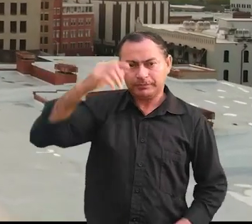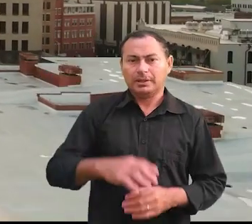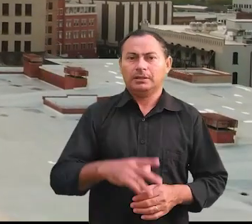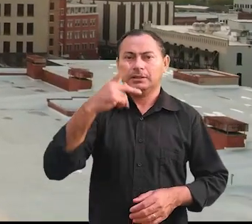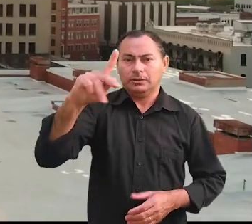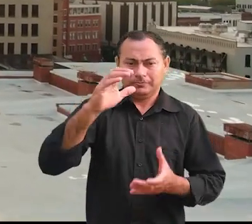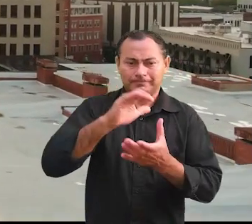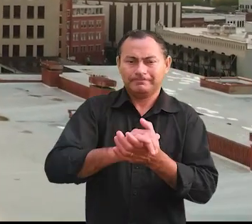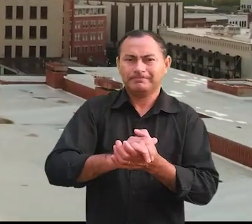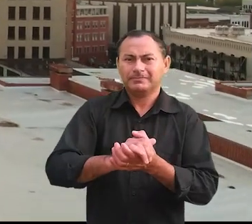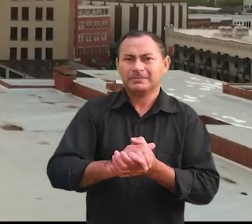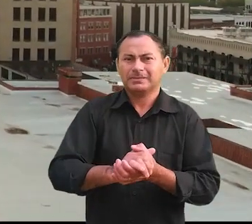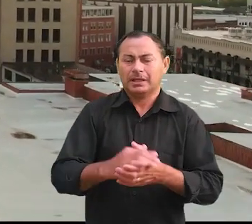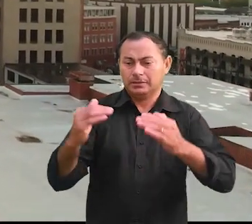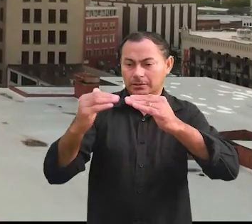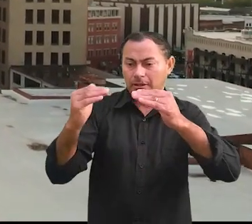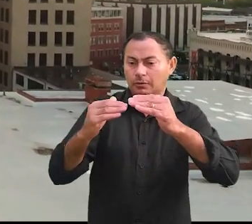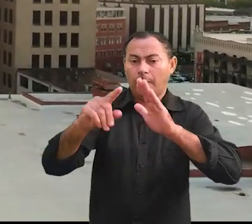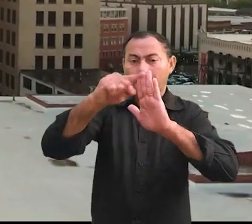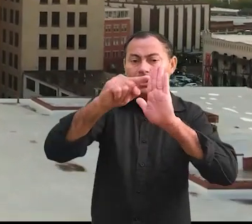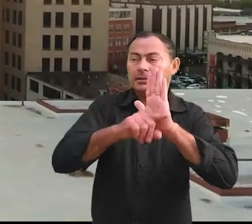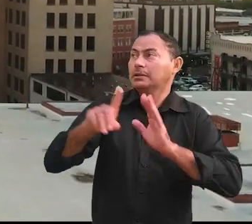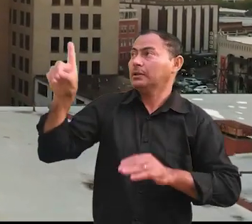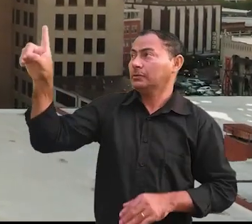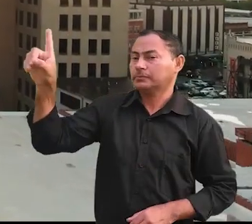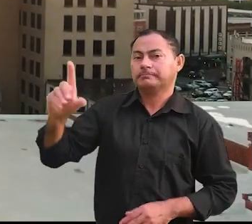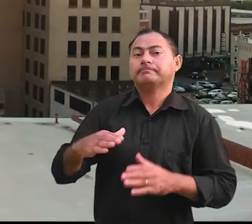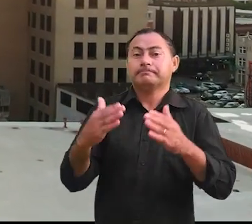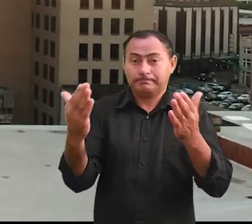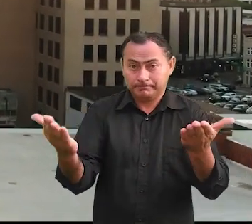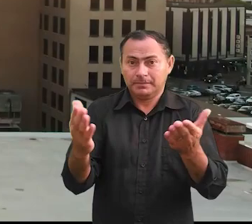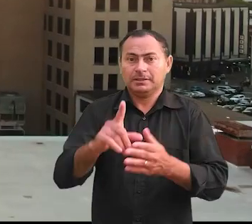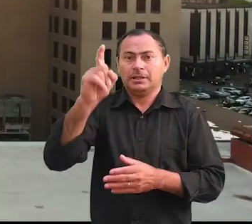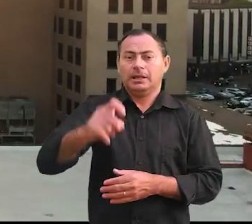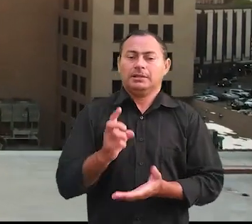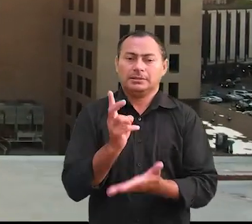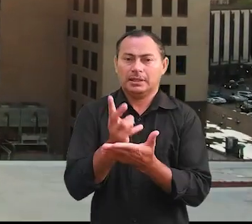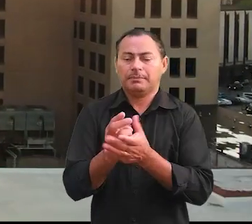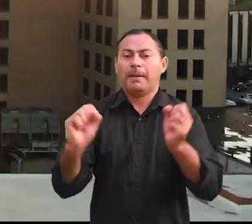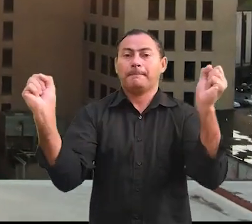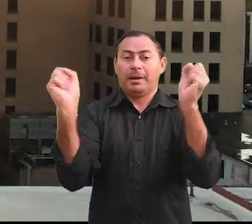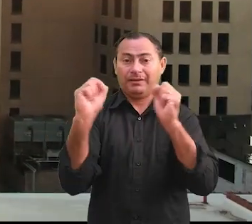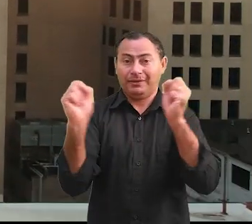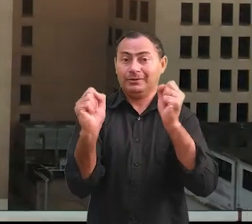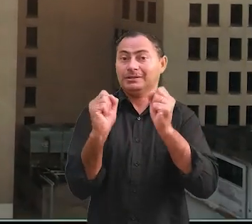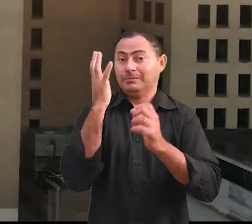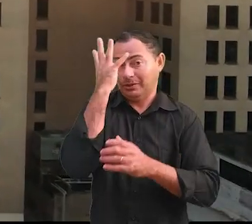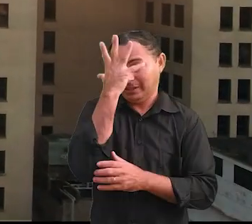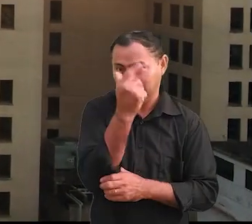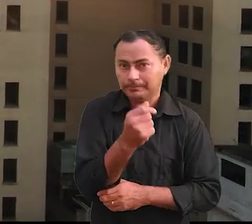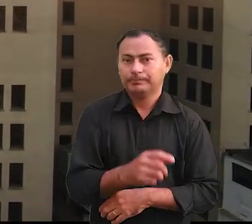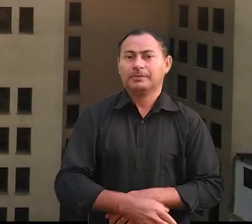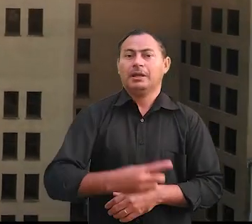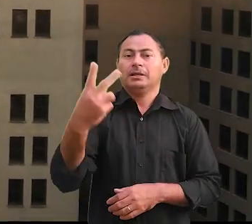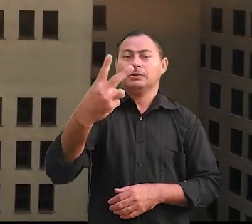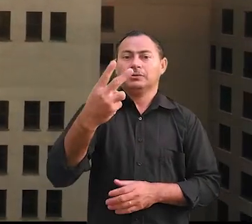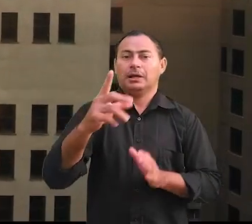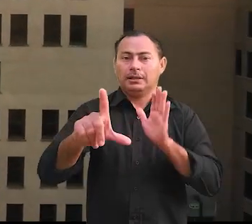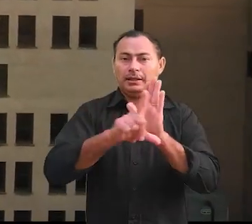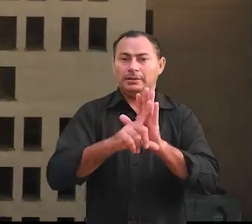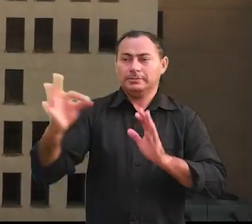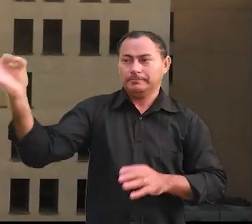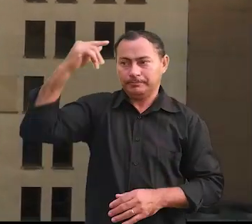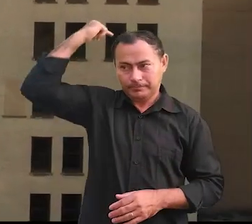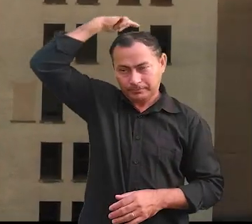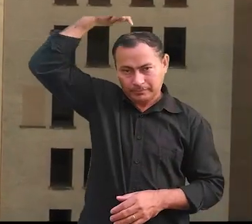que ele fala se o seu casamento estiver de acordo com o plano de Deus então se sempre maravilhoso é a segunda